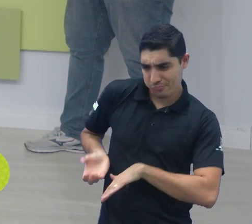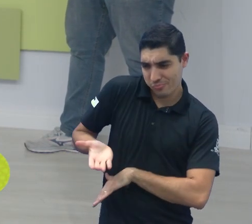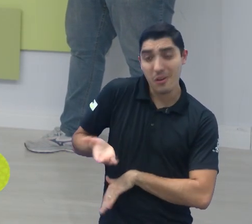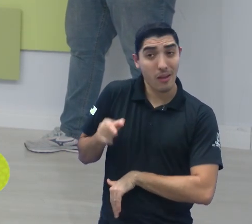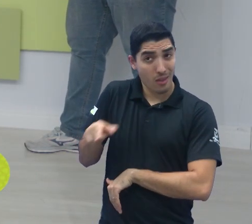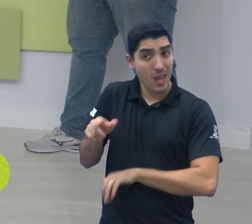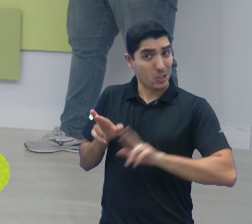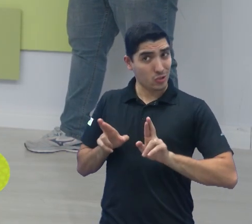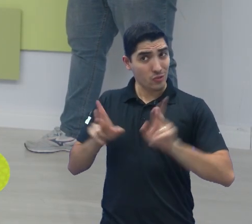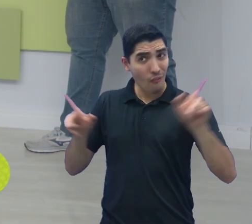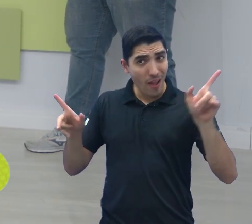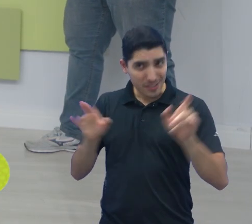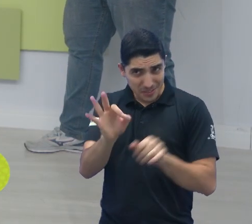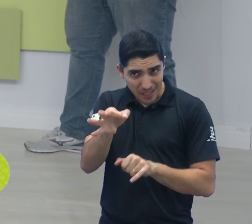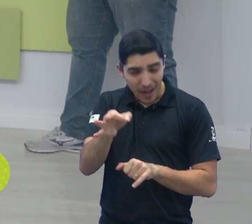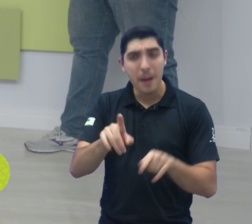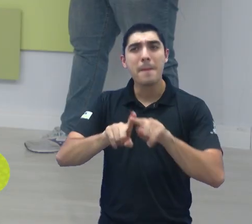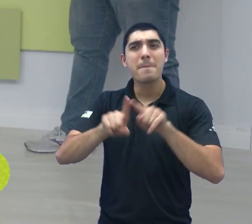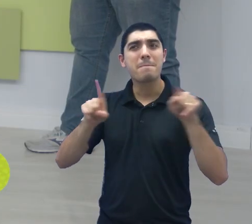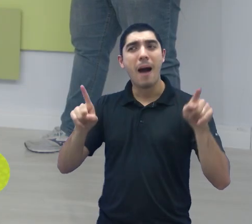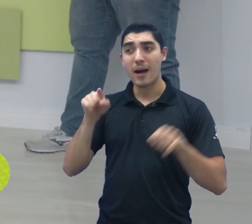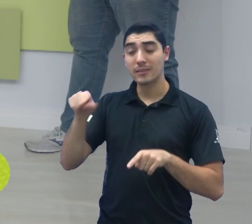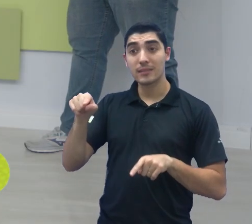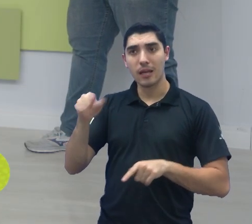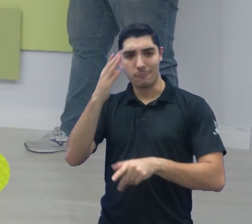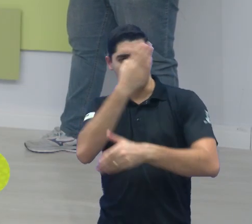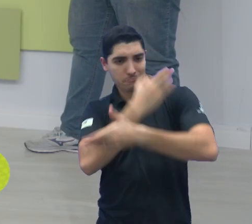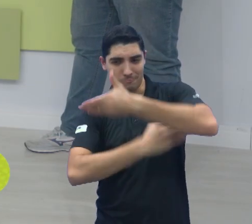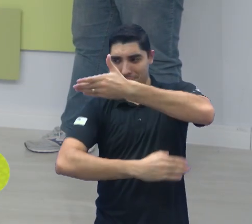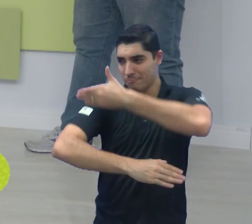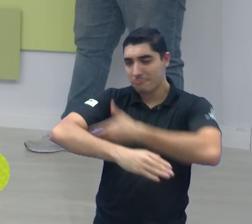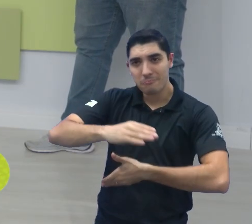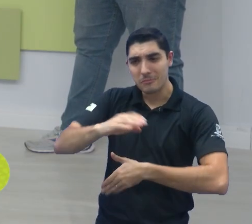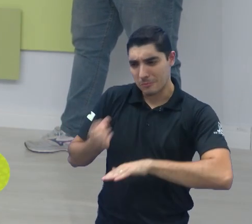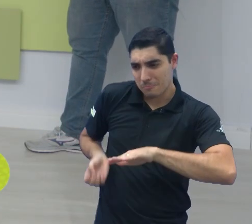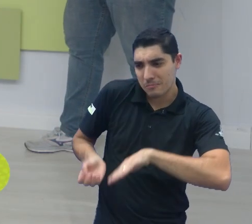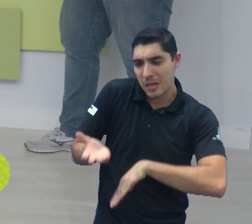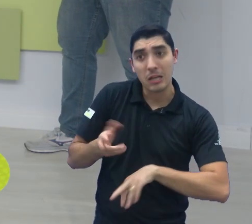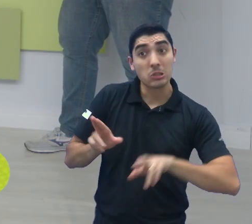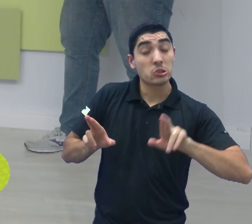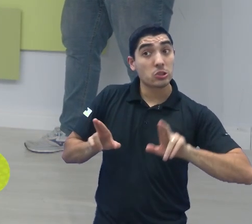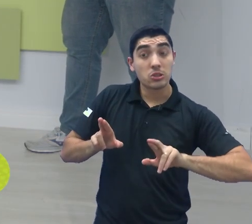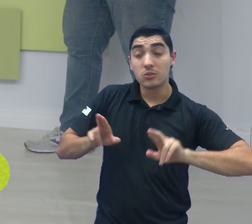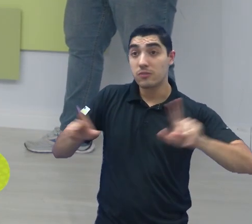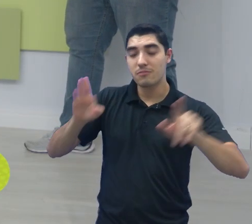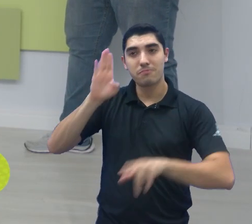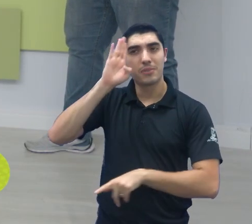ver. A bocha paralímpica mais ainda. Como é que um cara jovem como você